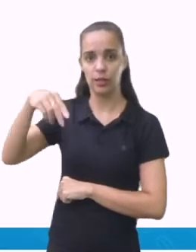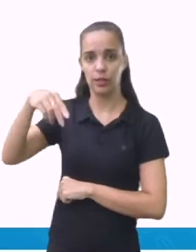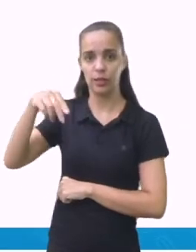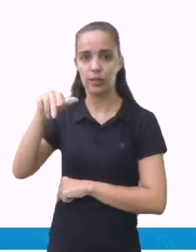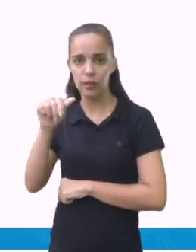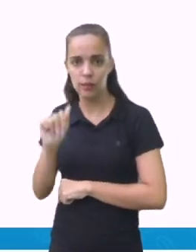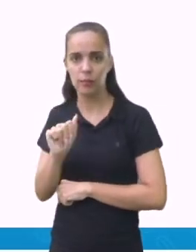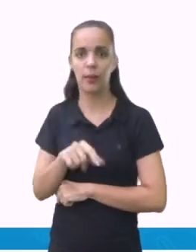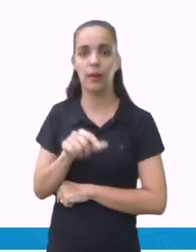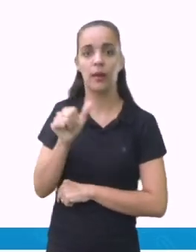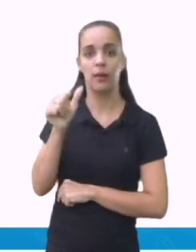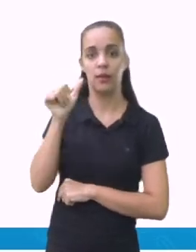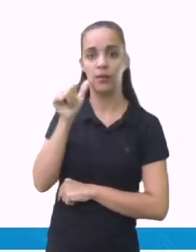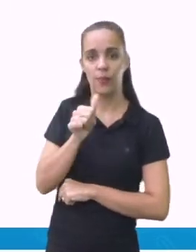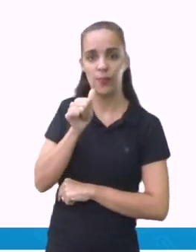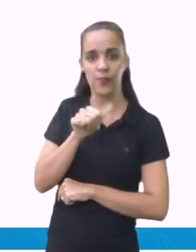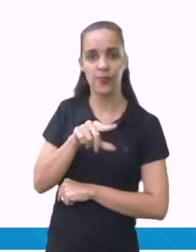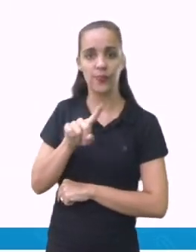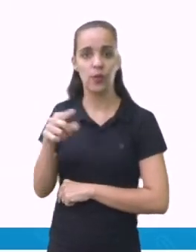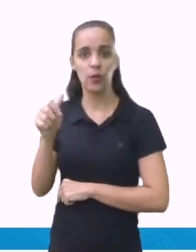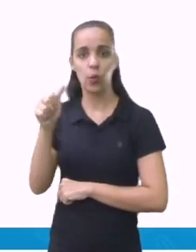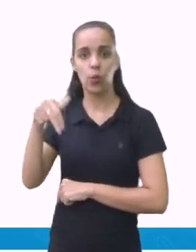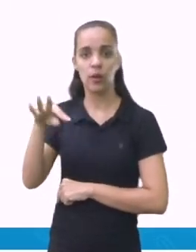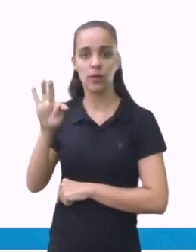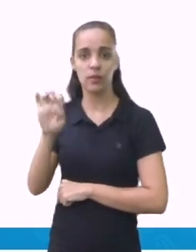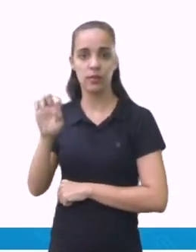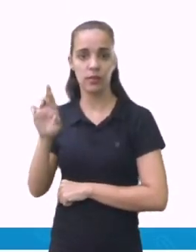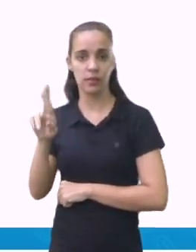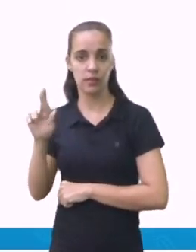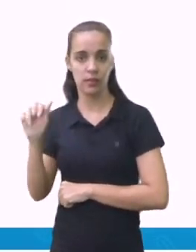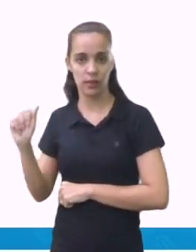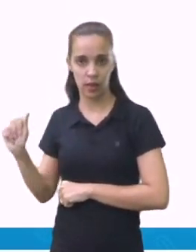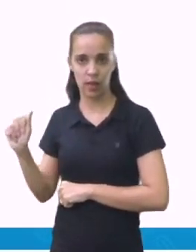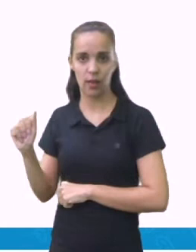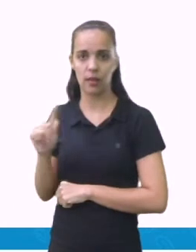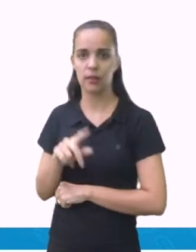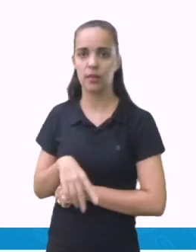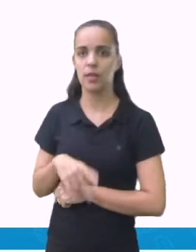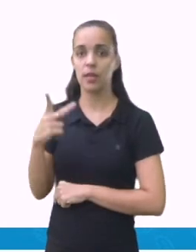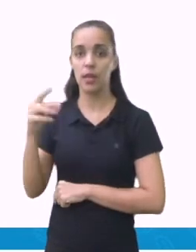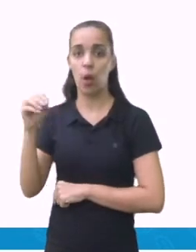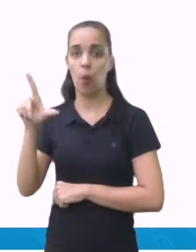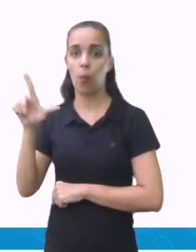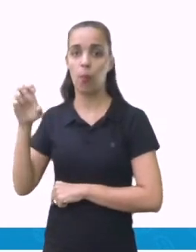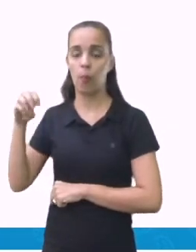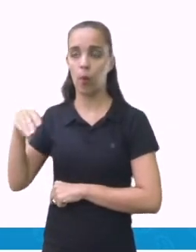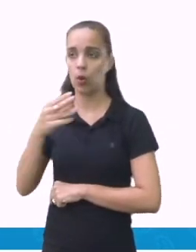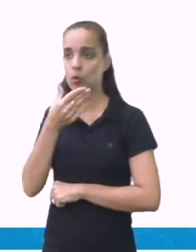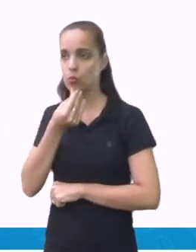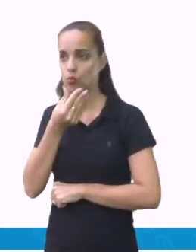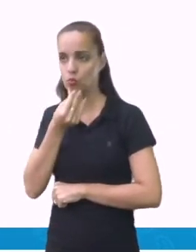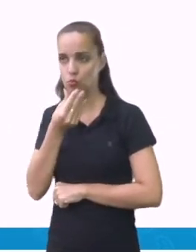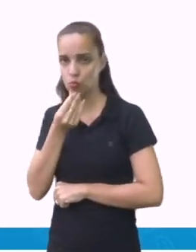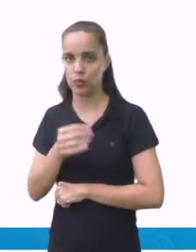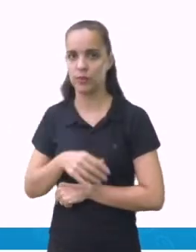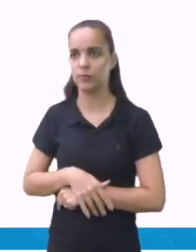reprodutor masculino. São esses que estão aqui fora. O pólen. Quem já ouviu falar do pólen?